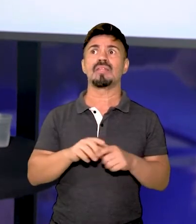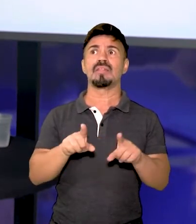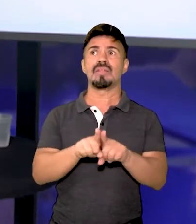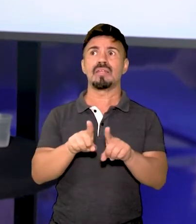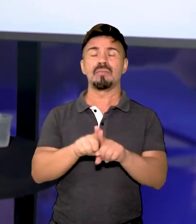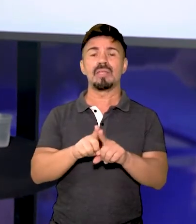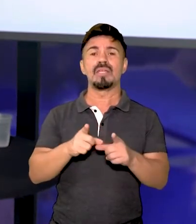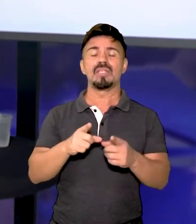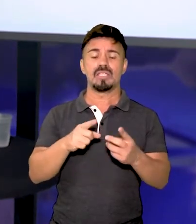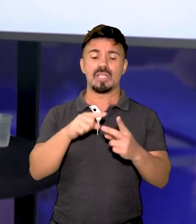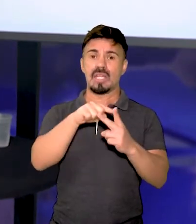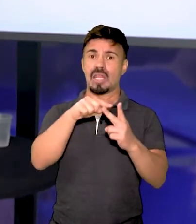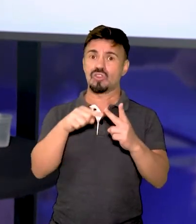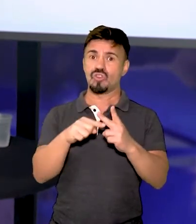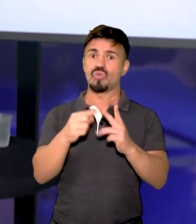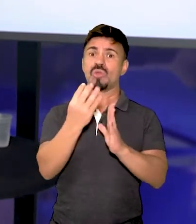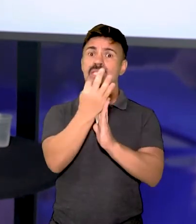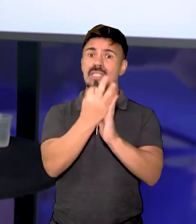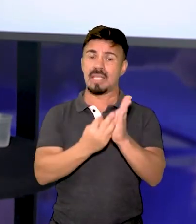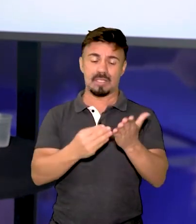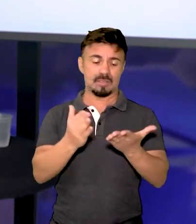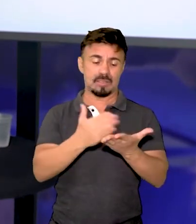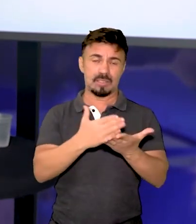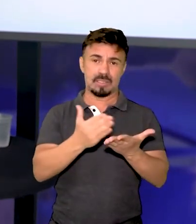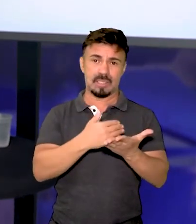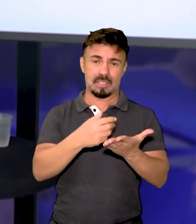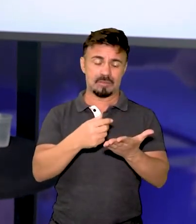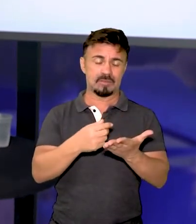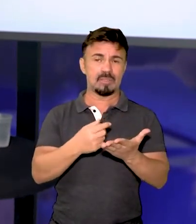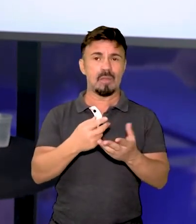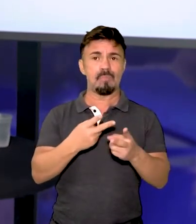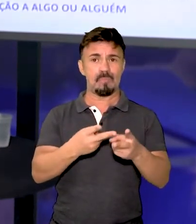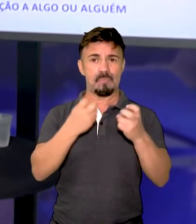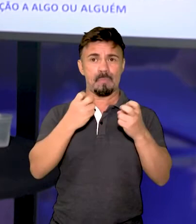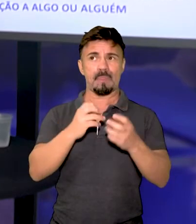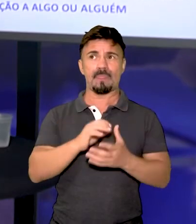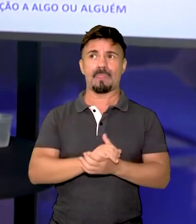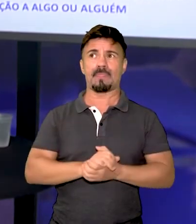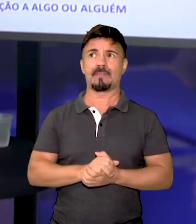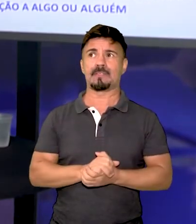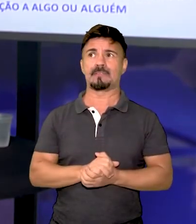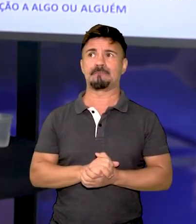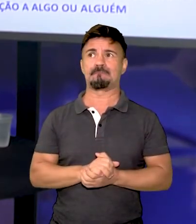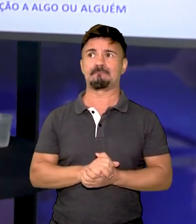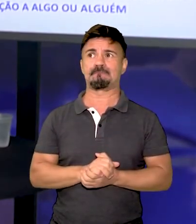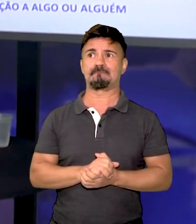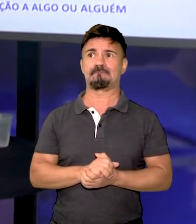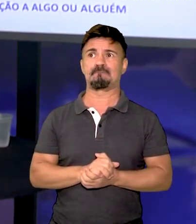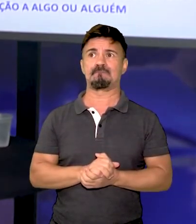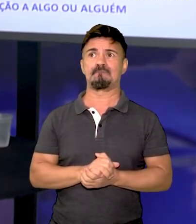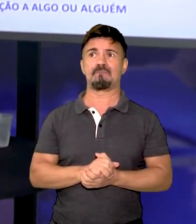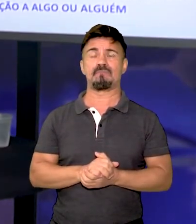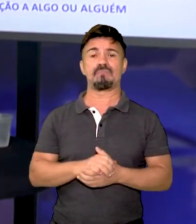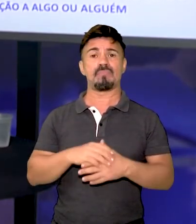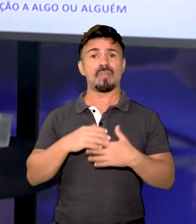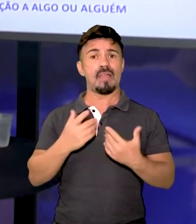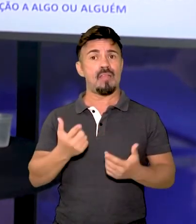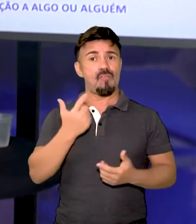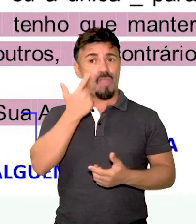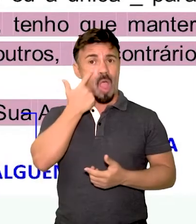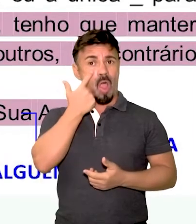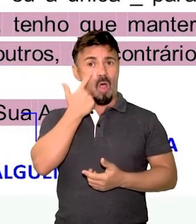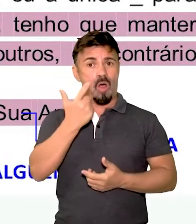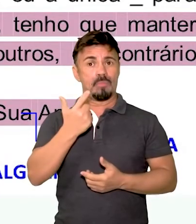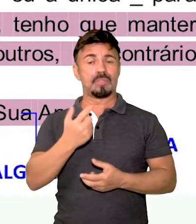das duas páginas de diário que você pode observar. E aí nós temos o seguinte,